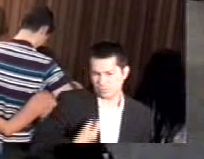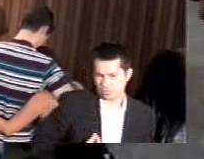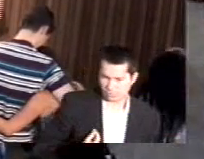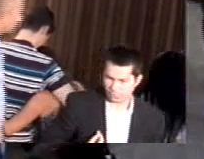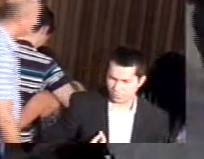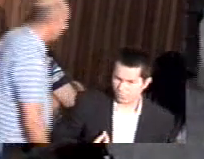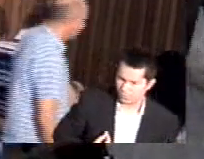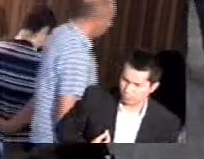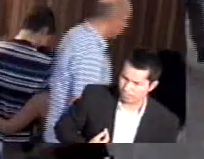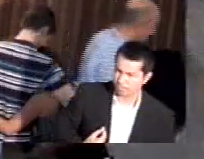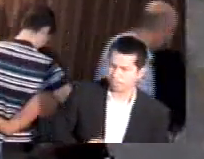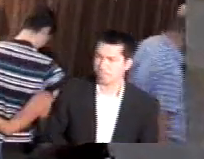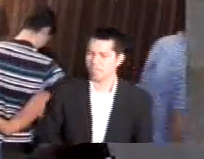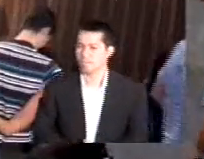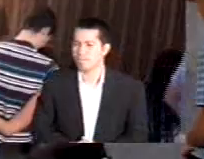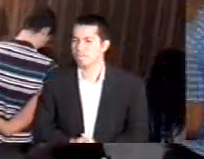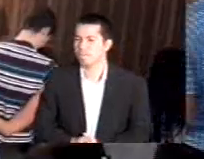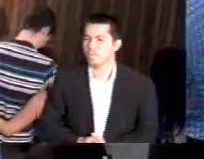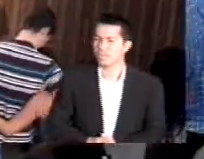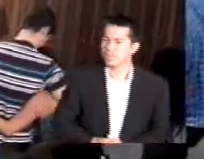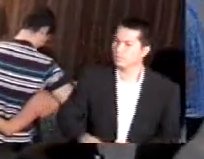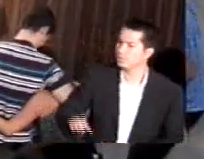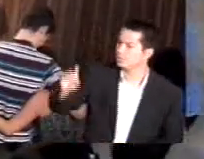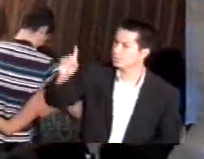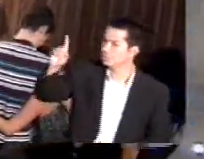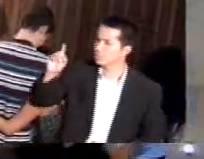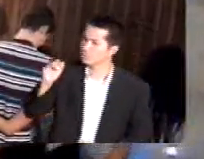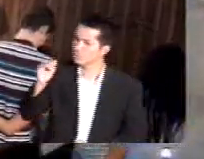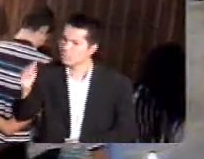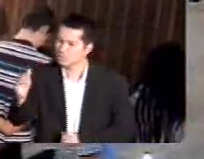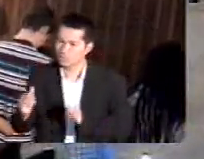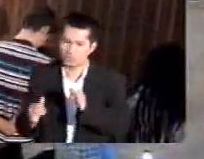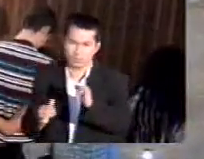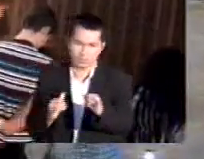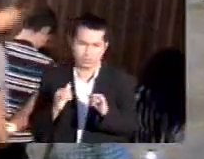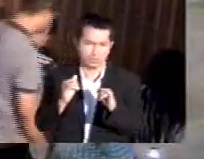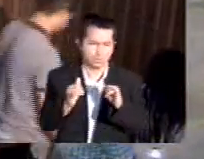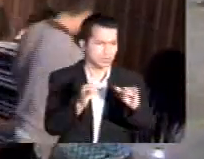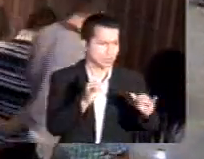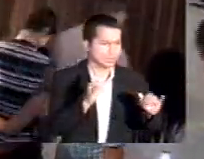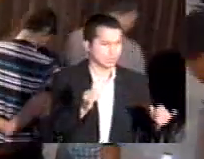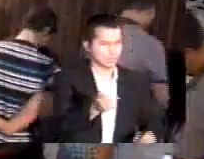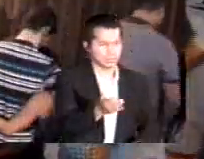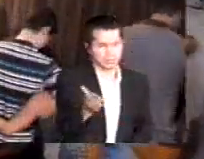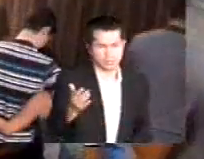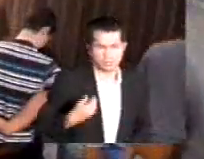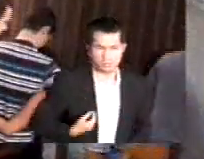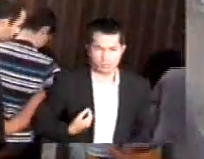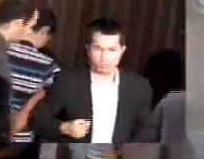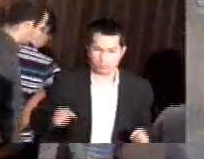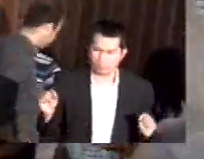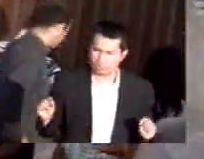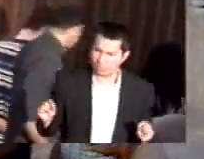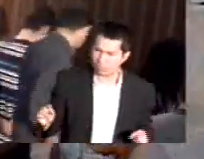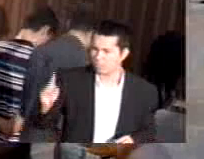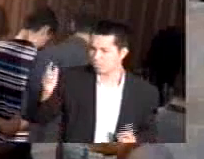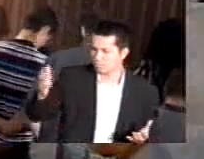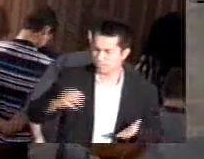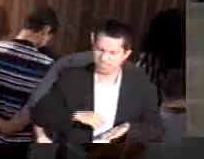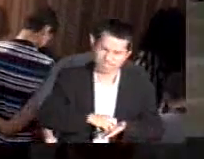Santo. O que é que Deus quer limpar, tirar, arrancar? Que Ele está dizendo: